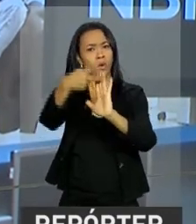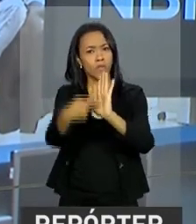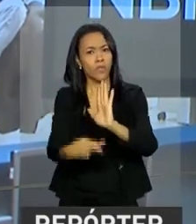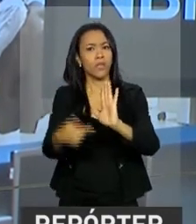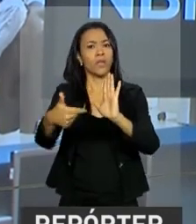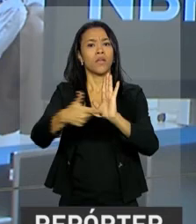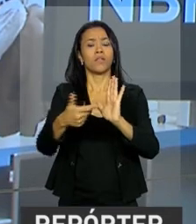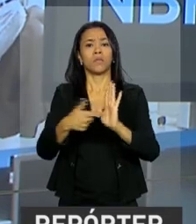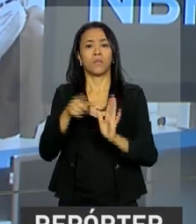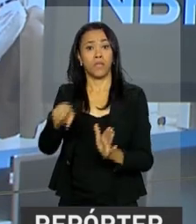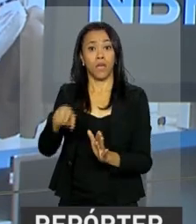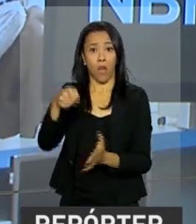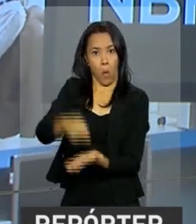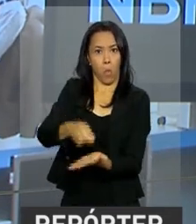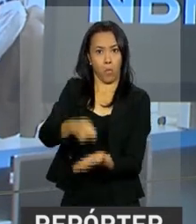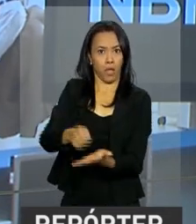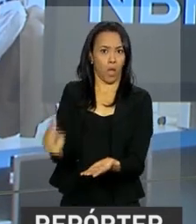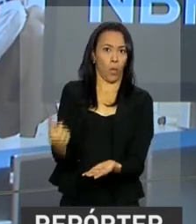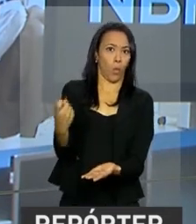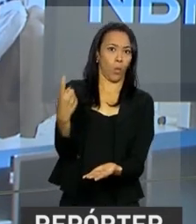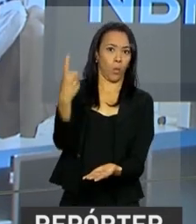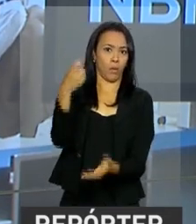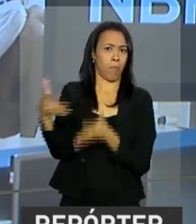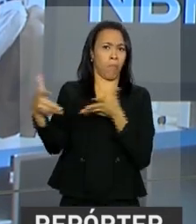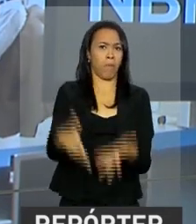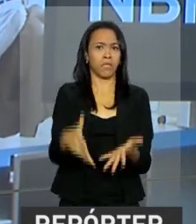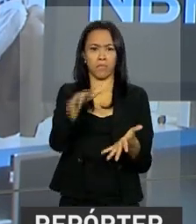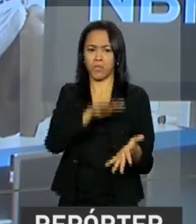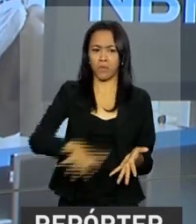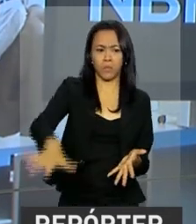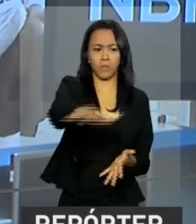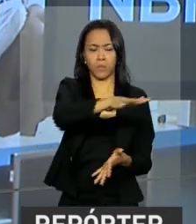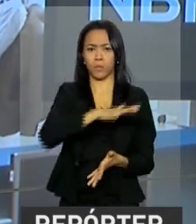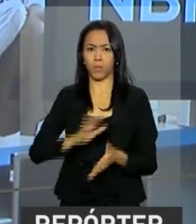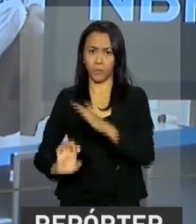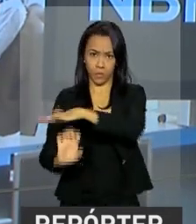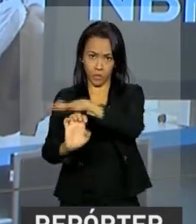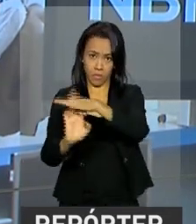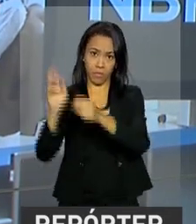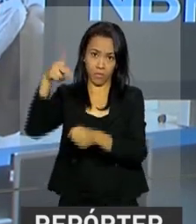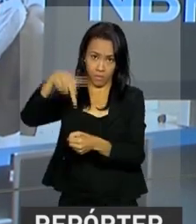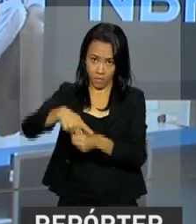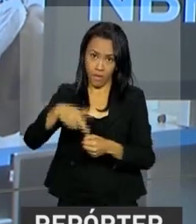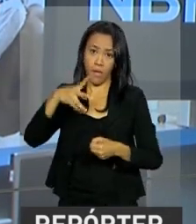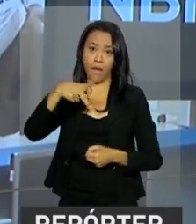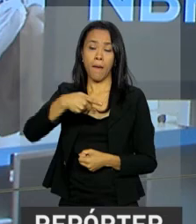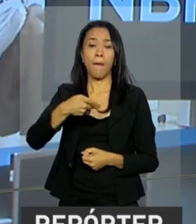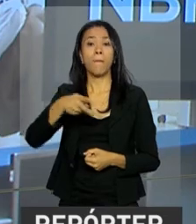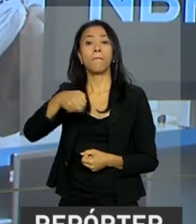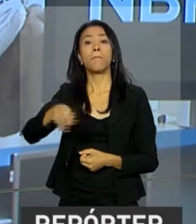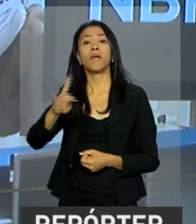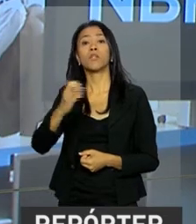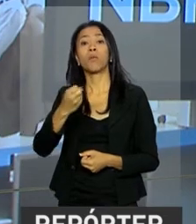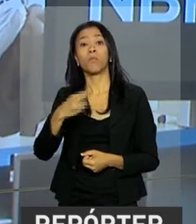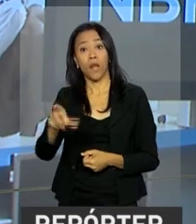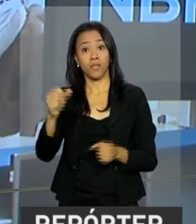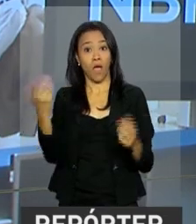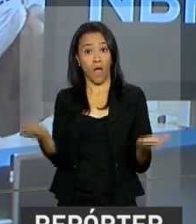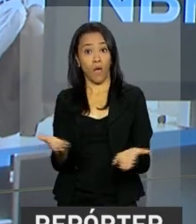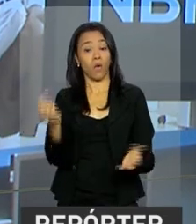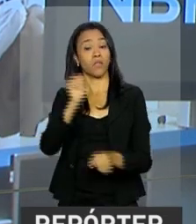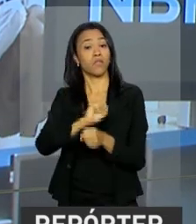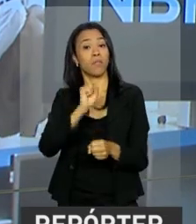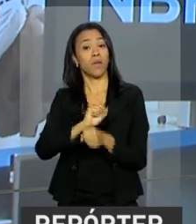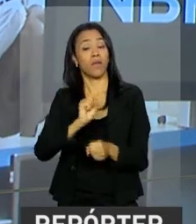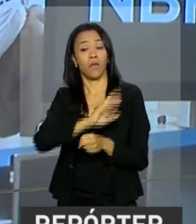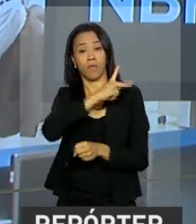desobriga a Petrobras de participar de todos os blocos de exploração do pré-sal. A medida segue agora para a sanção do